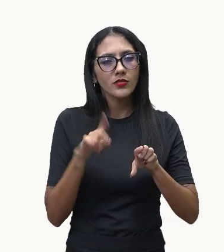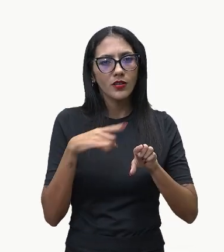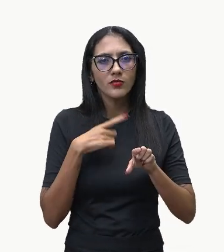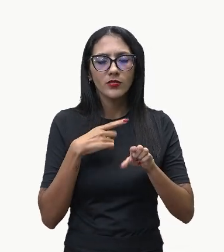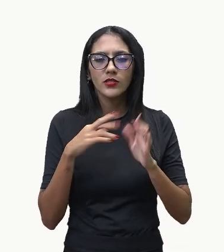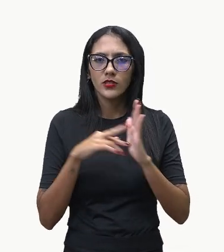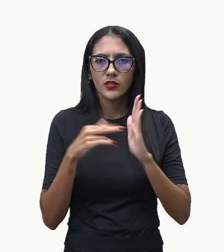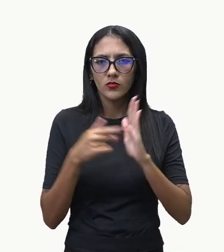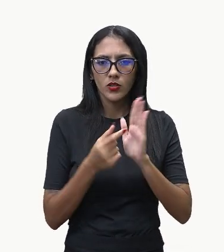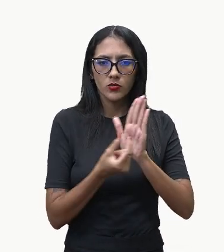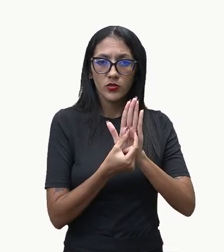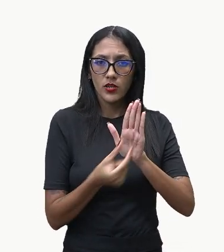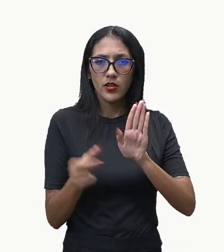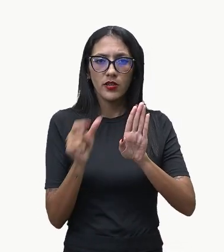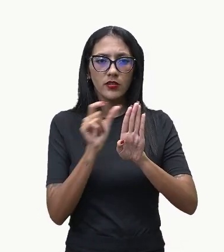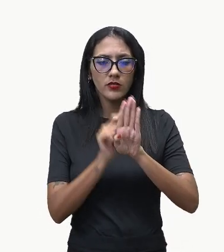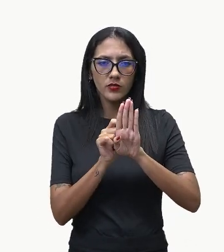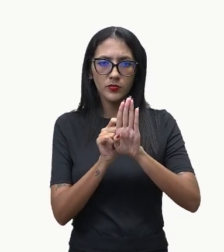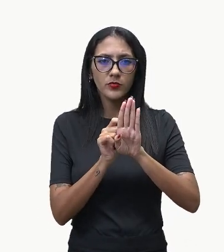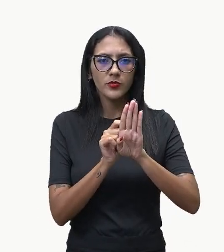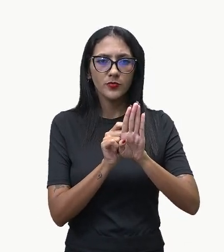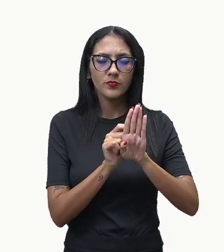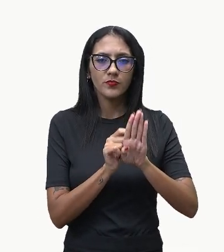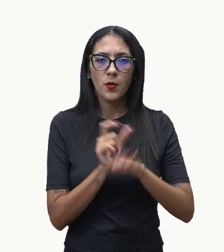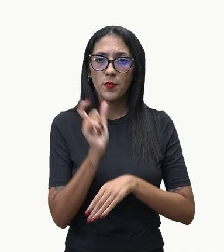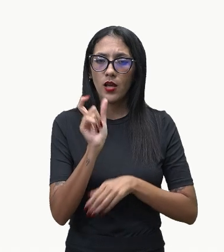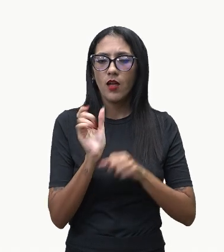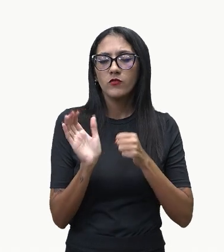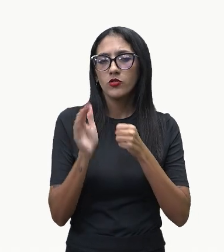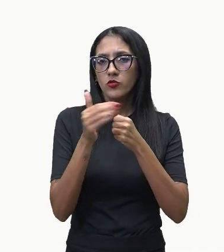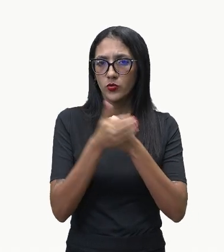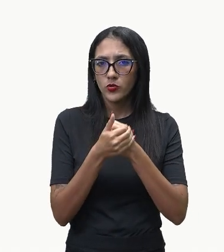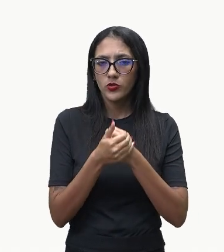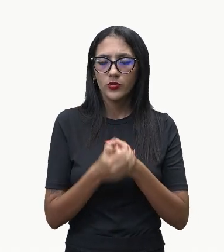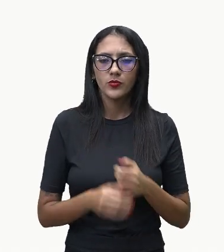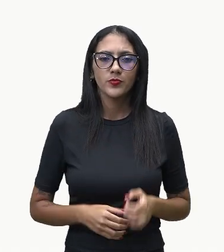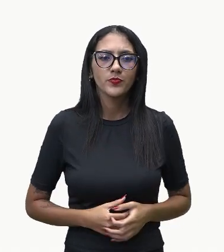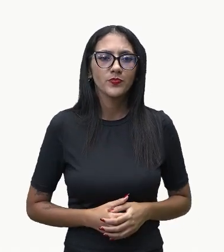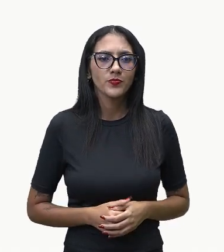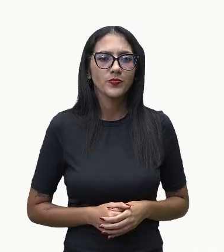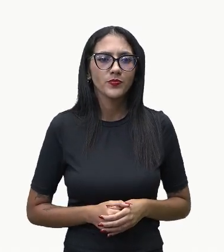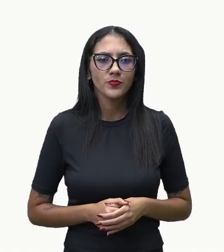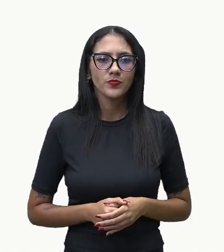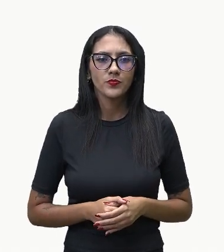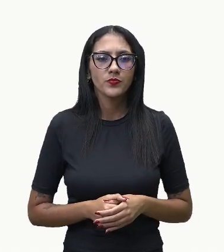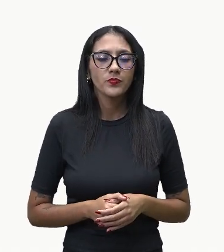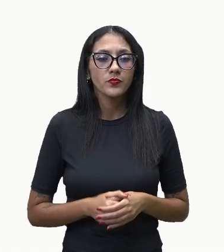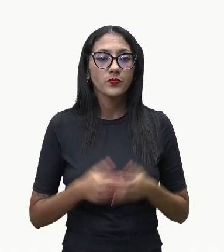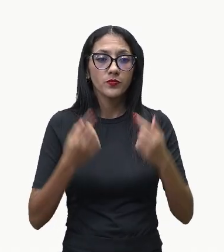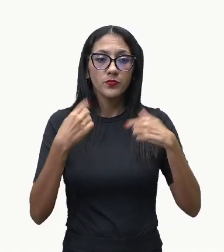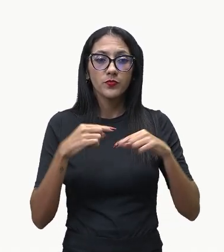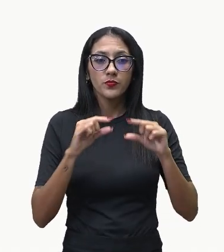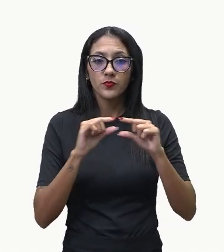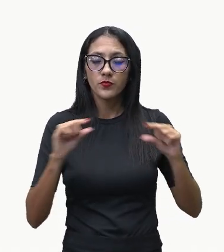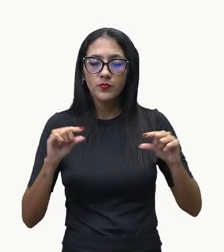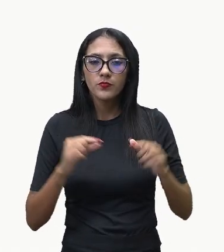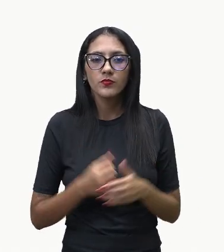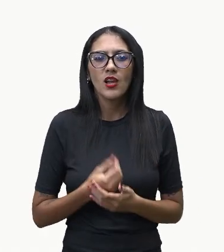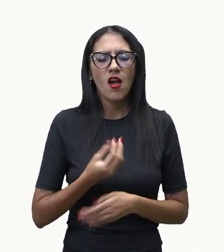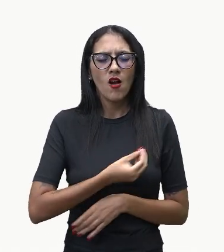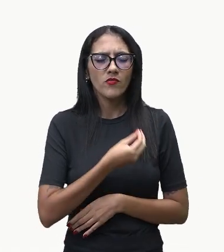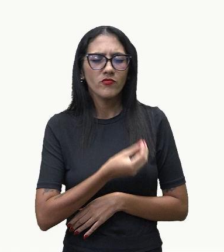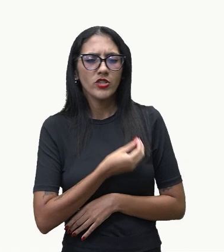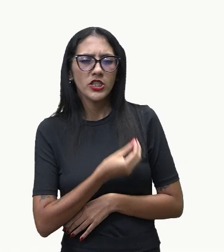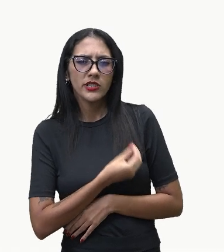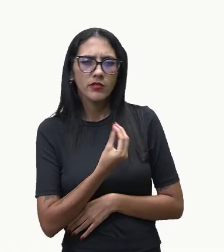elipse, ok? Seguindo adiante, nós temos aqui o outro exemplo. A vida talvez fosse boa,